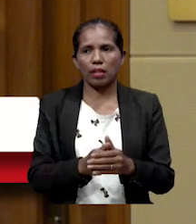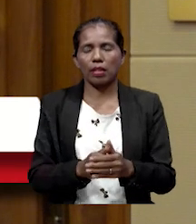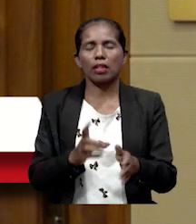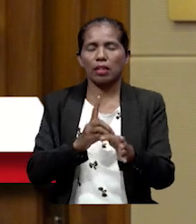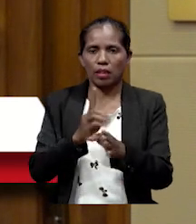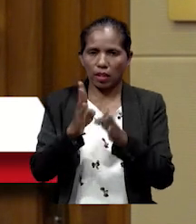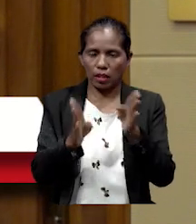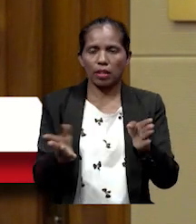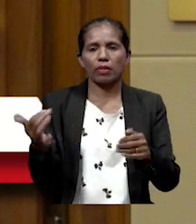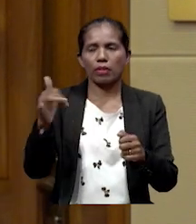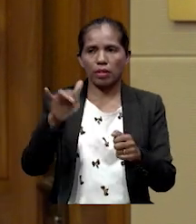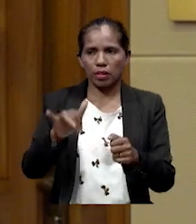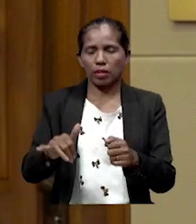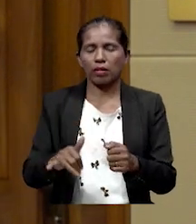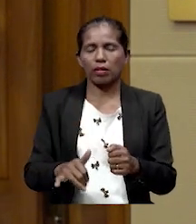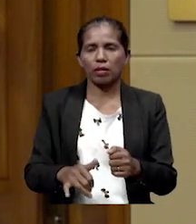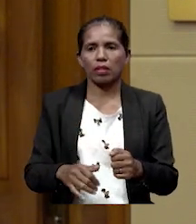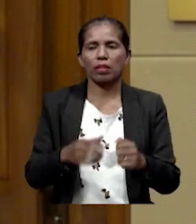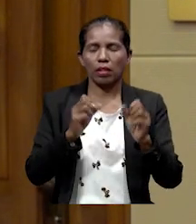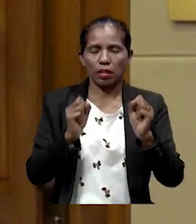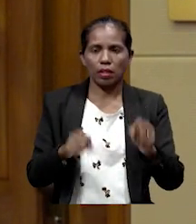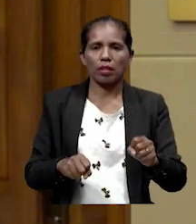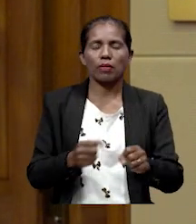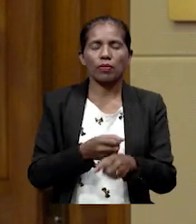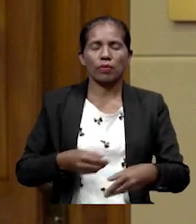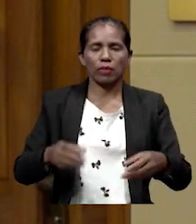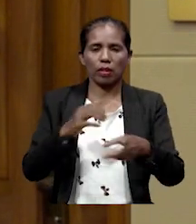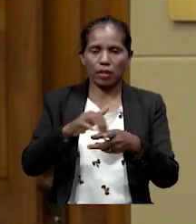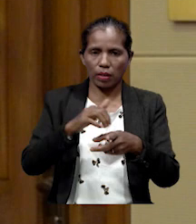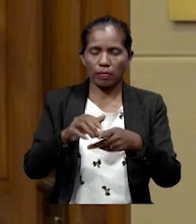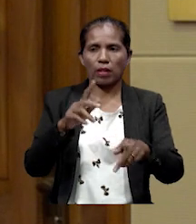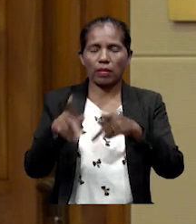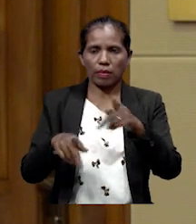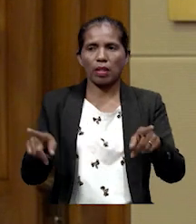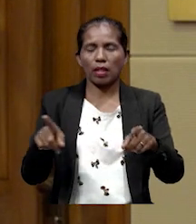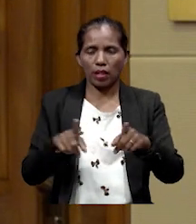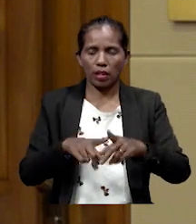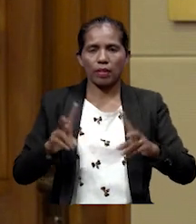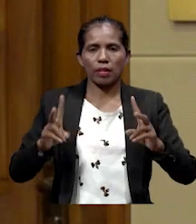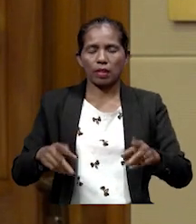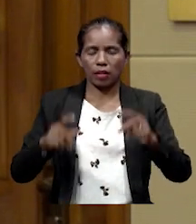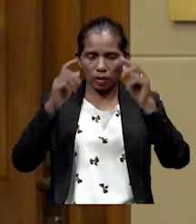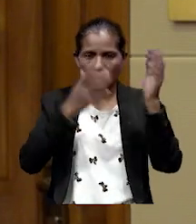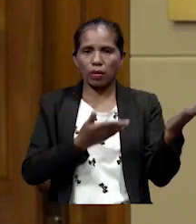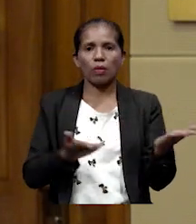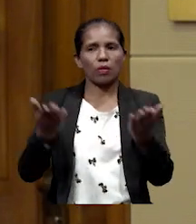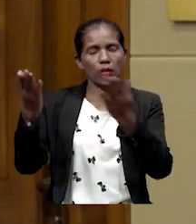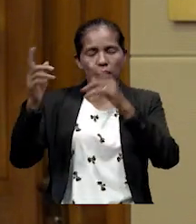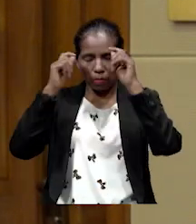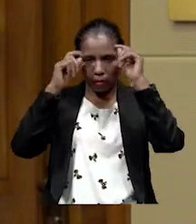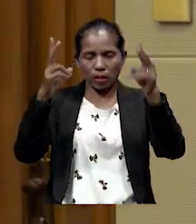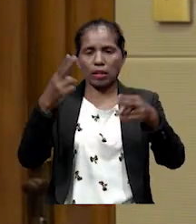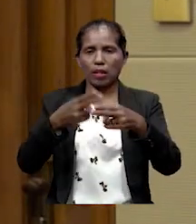Sira, instituição esportiva e atleta Sira, que lhe e o leste de Anaran para